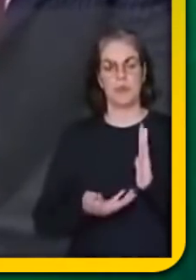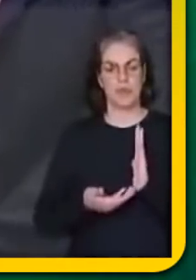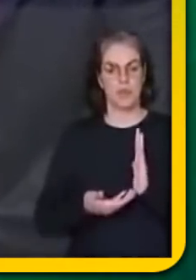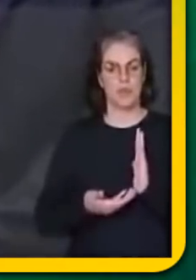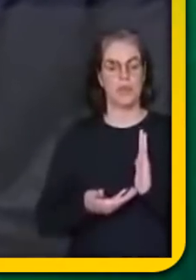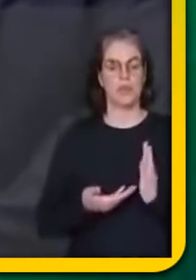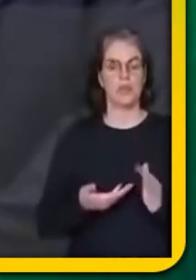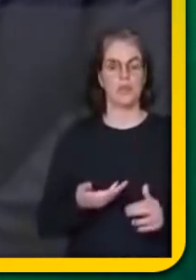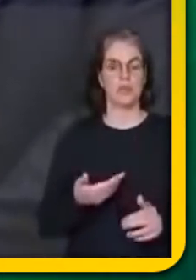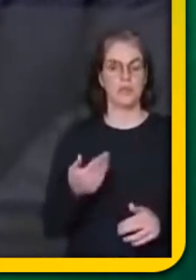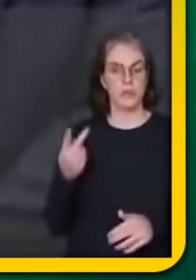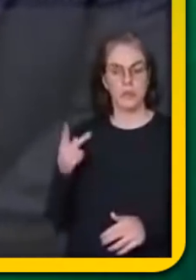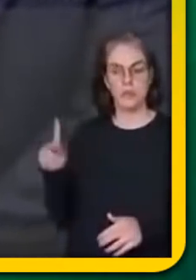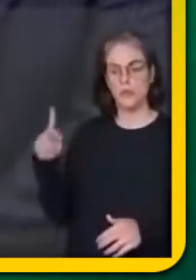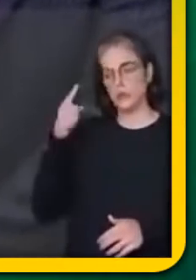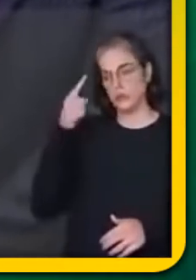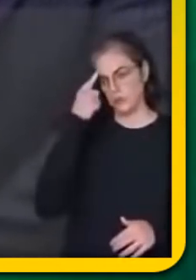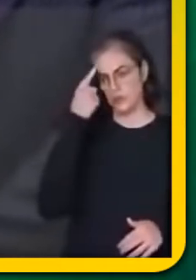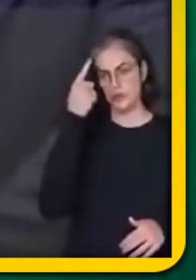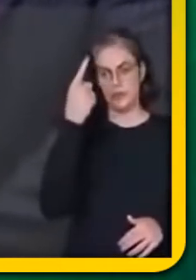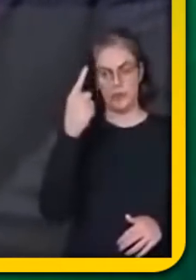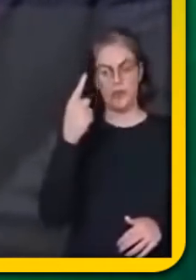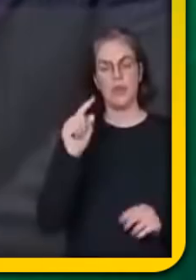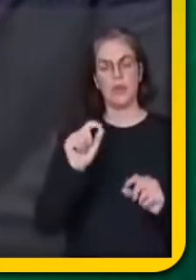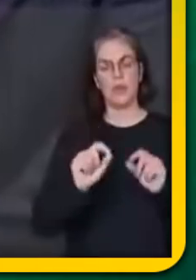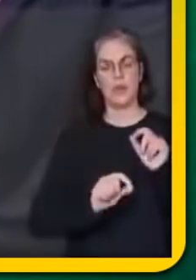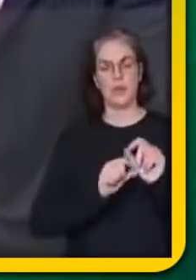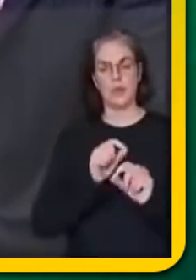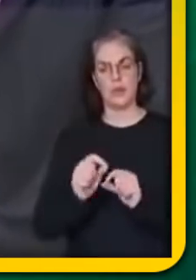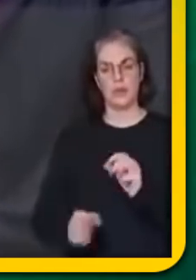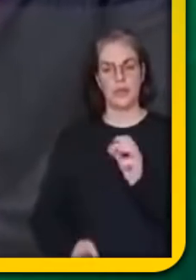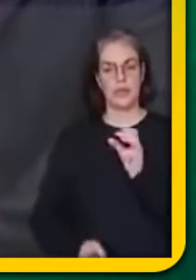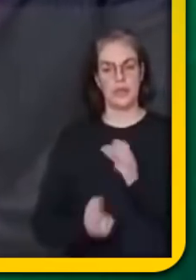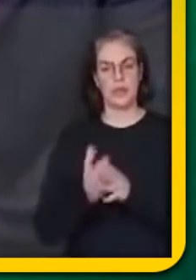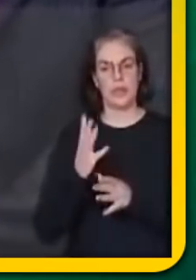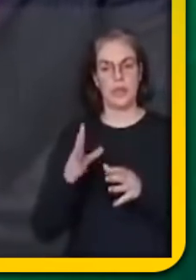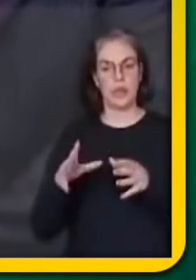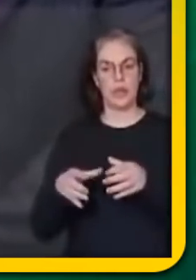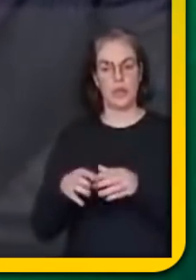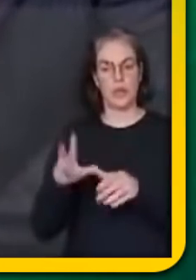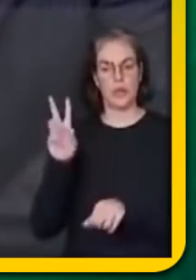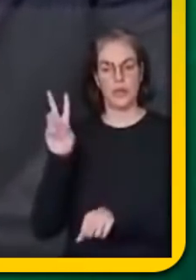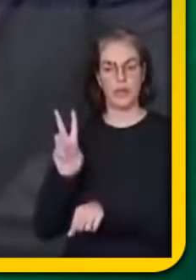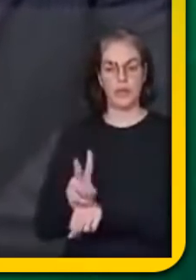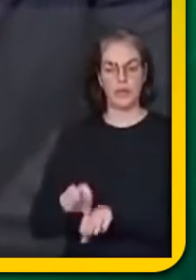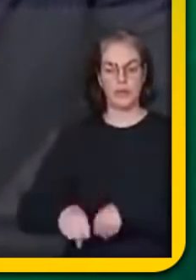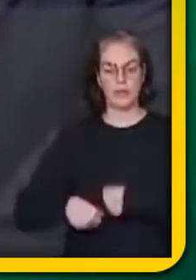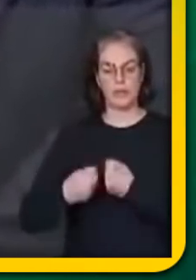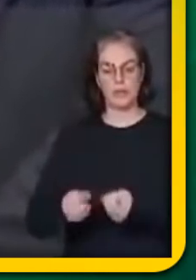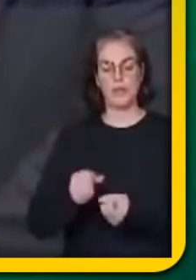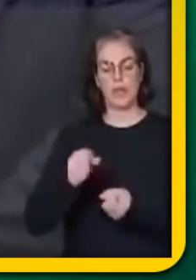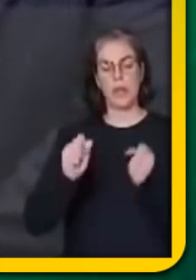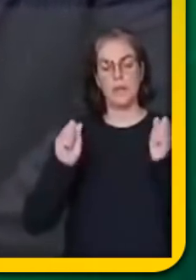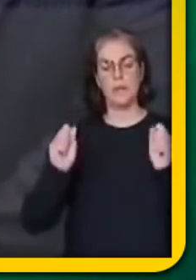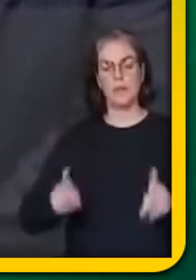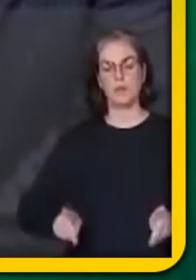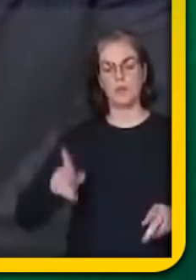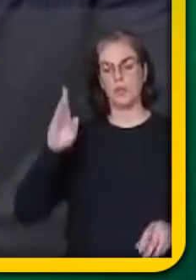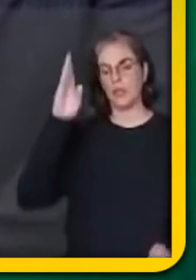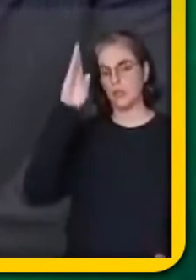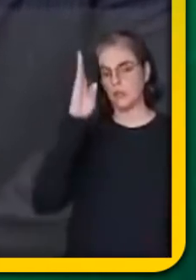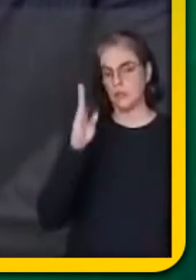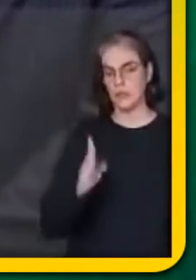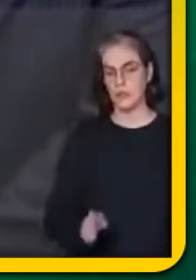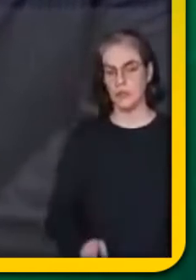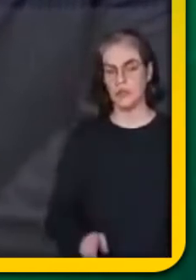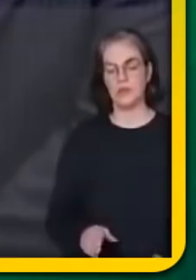ideia sua de criar a bancada dos aposentados, em defesa dos aposentados de todo o país.